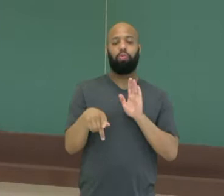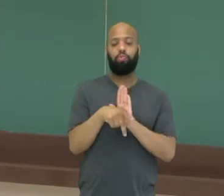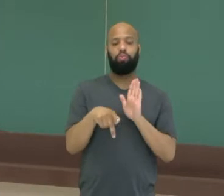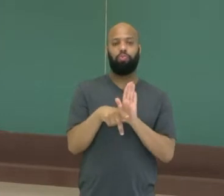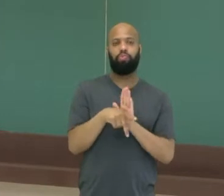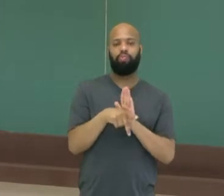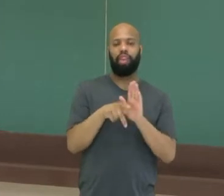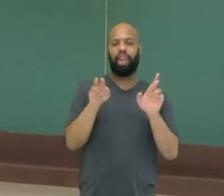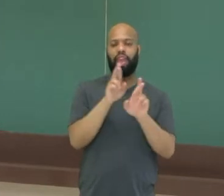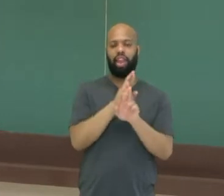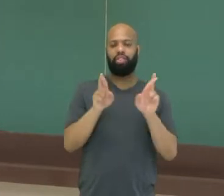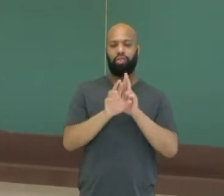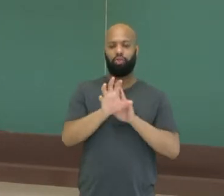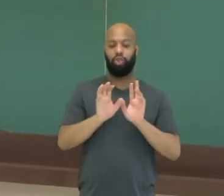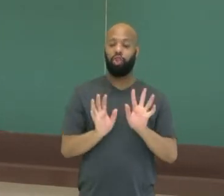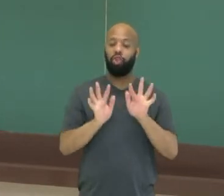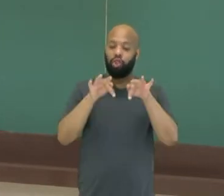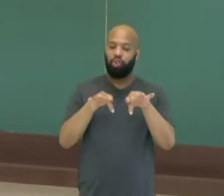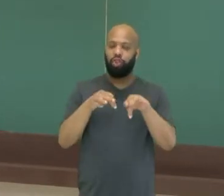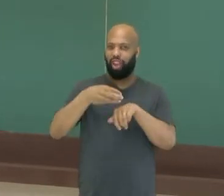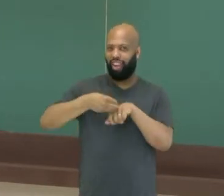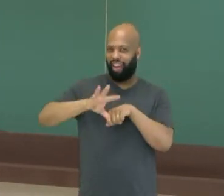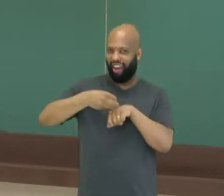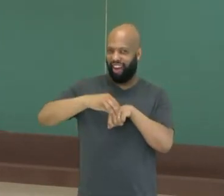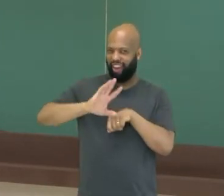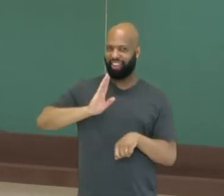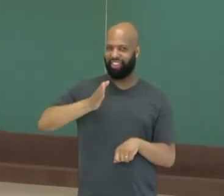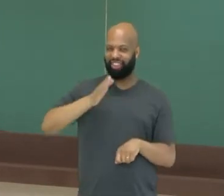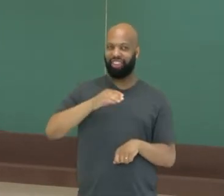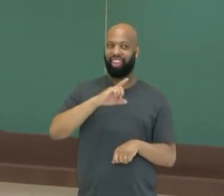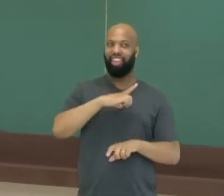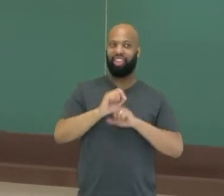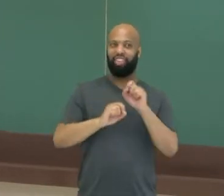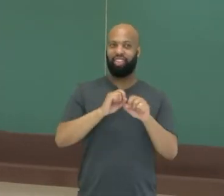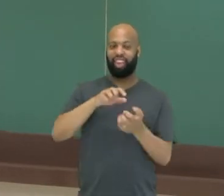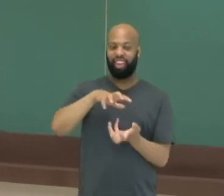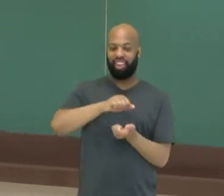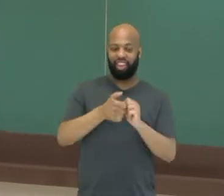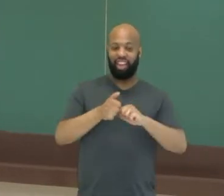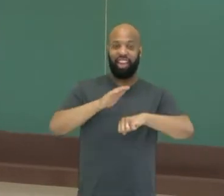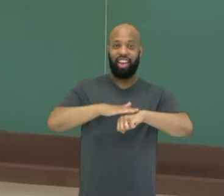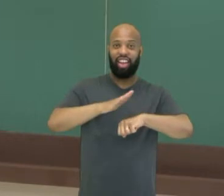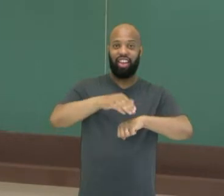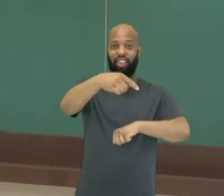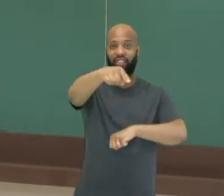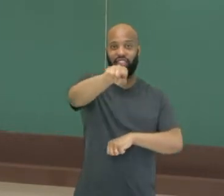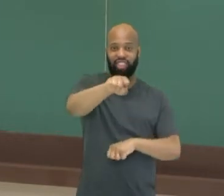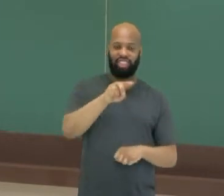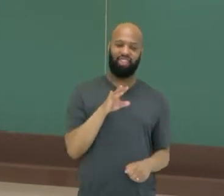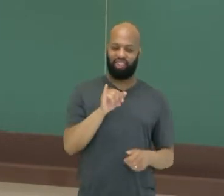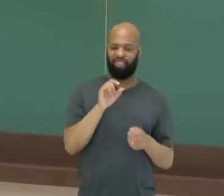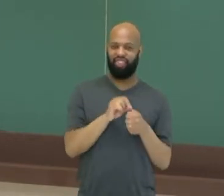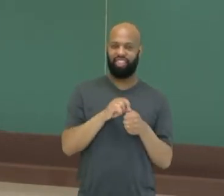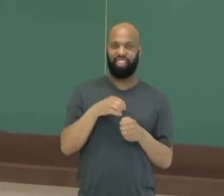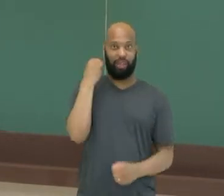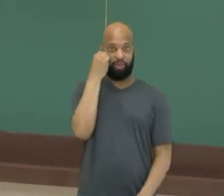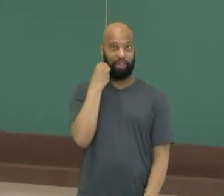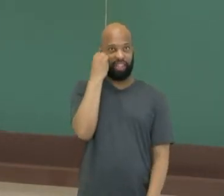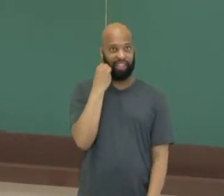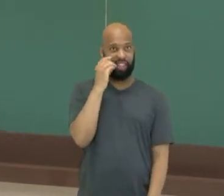no final, já vou contar um spoiler para você, tem mão na massa. Nós vamos fazer uma experiência. O que vai